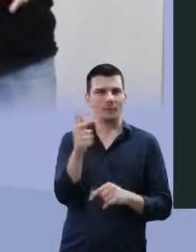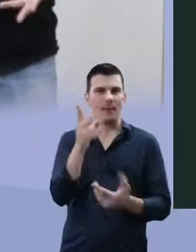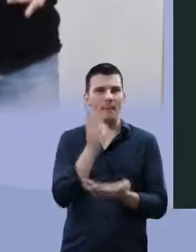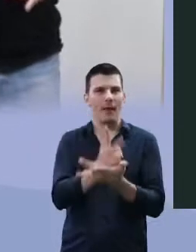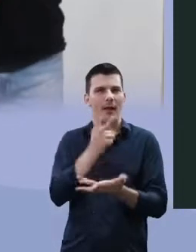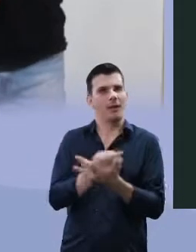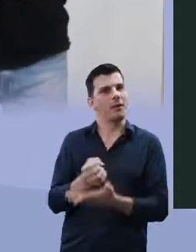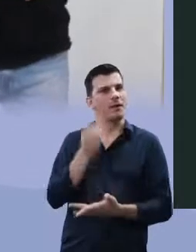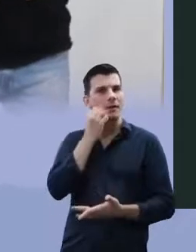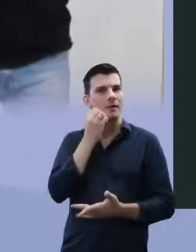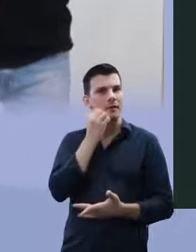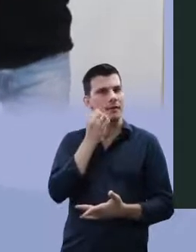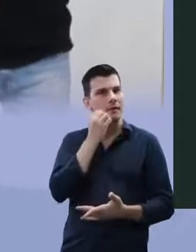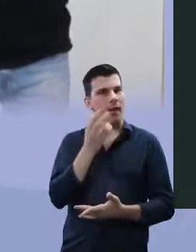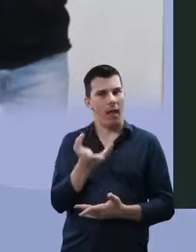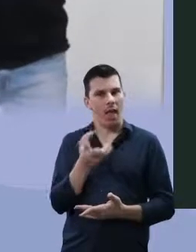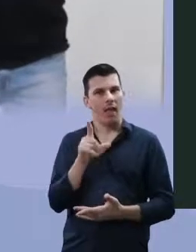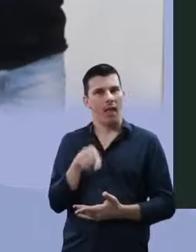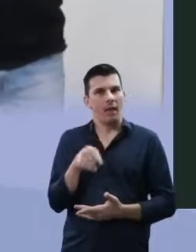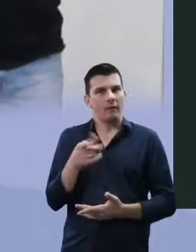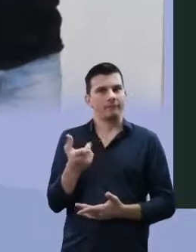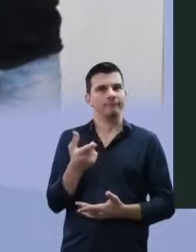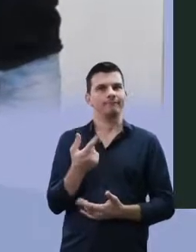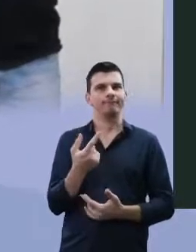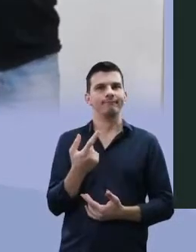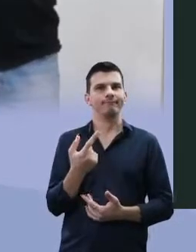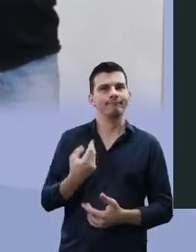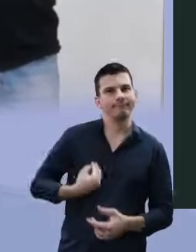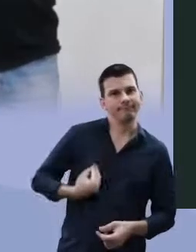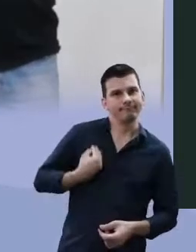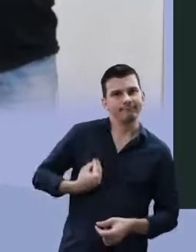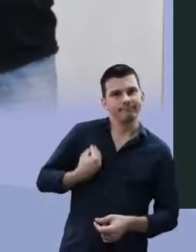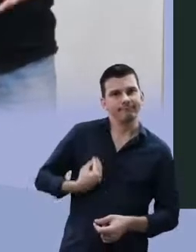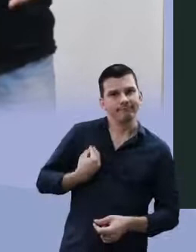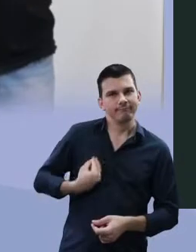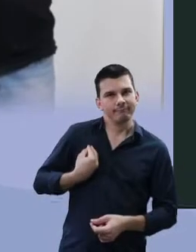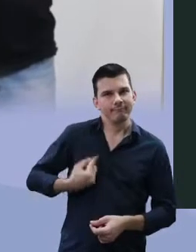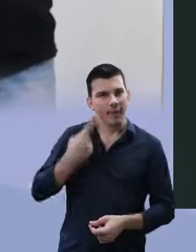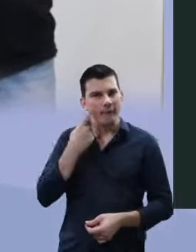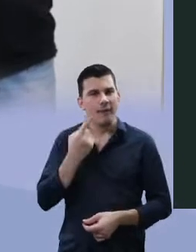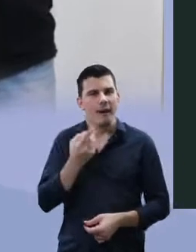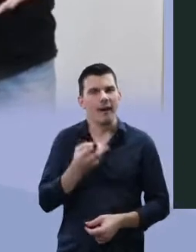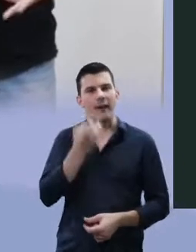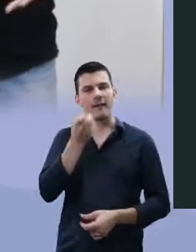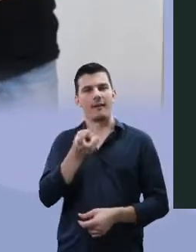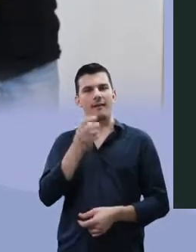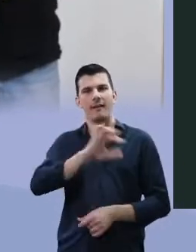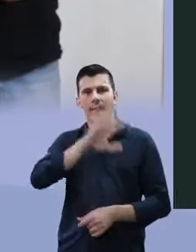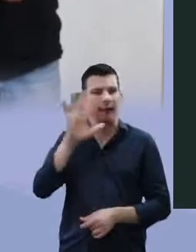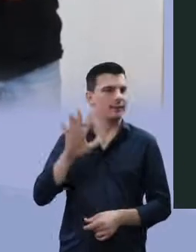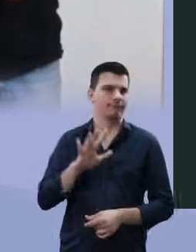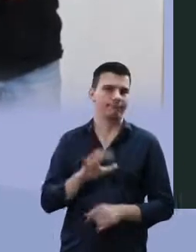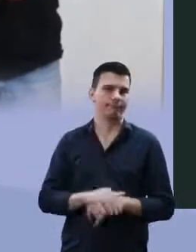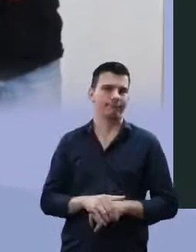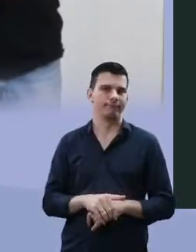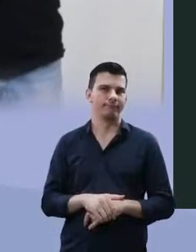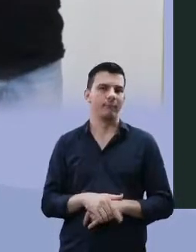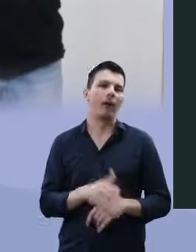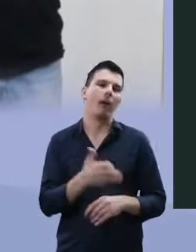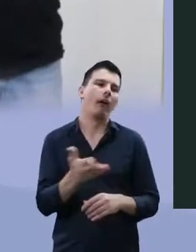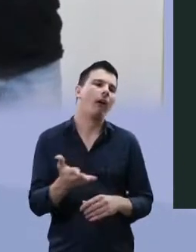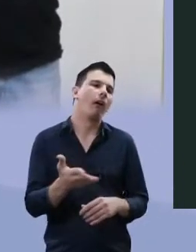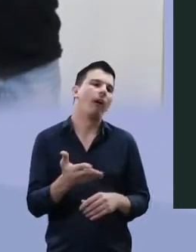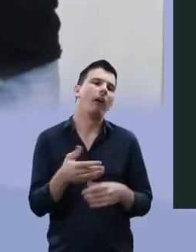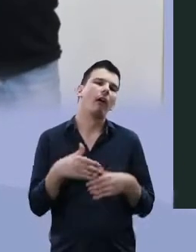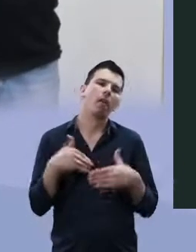as pessoas não têm as mesmas oportunidades. Isso é flagrante, isso está muito presente, isso é muito explícito, certo?